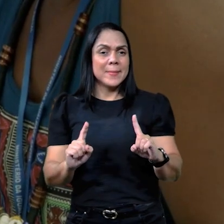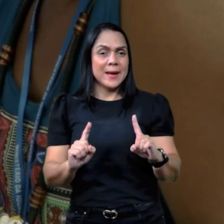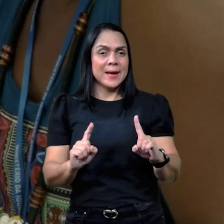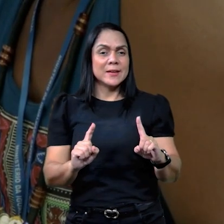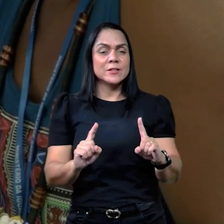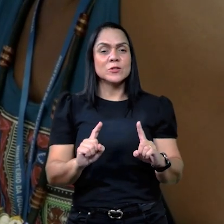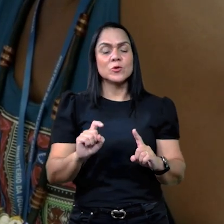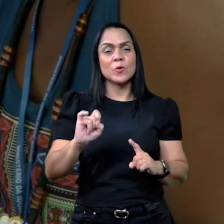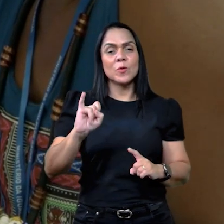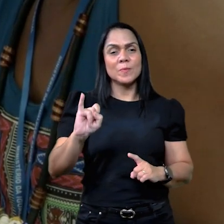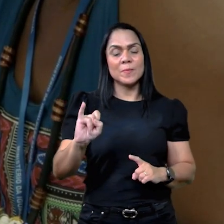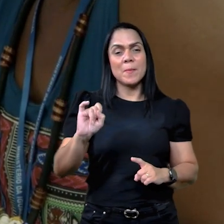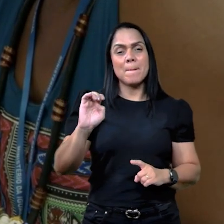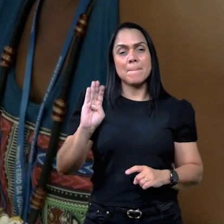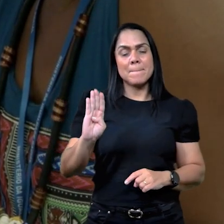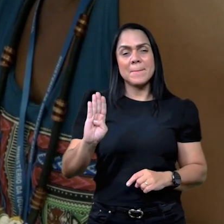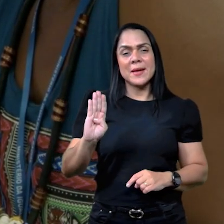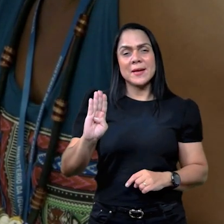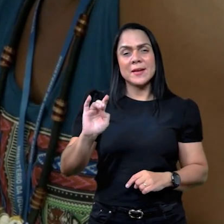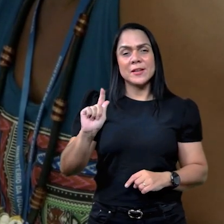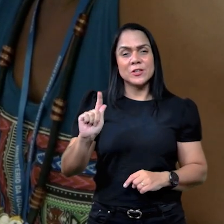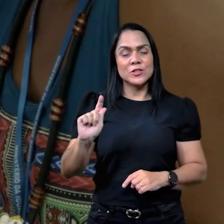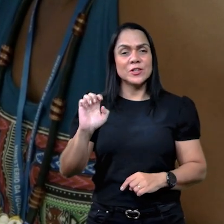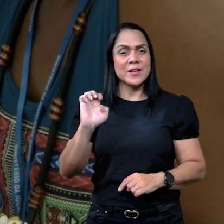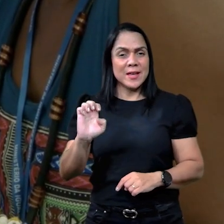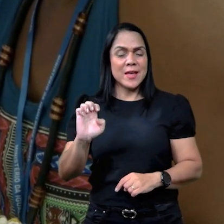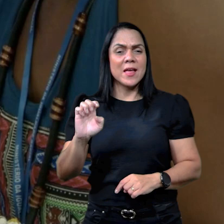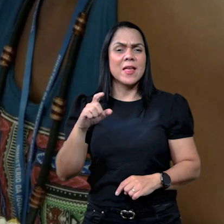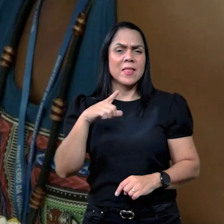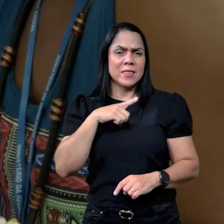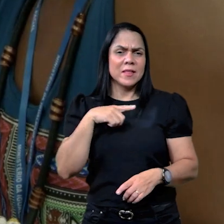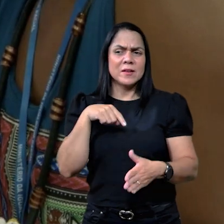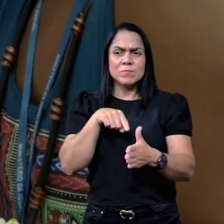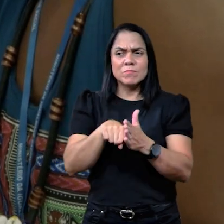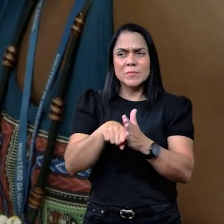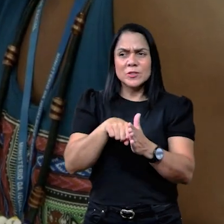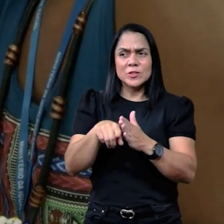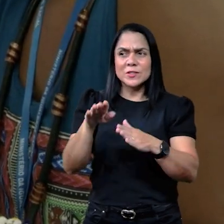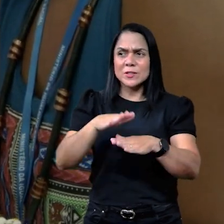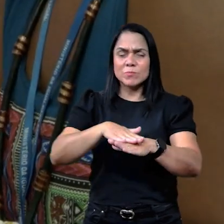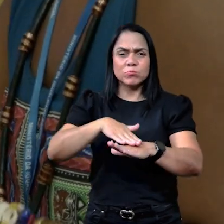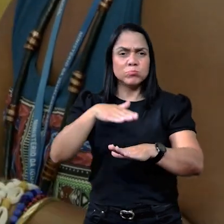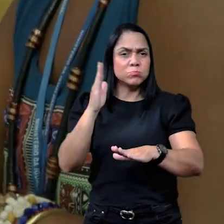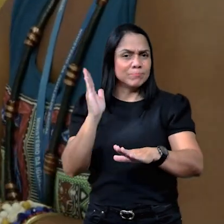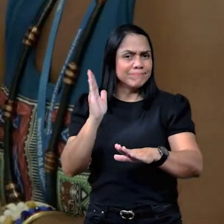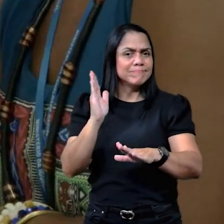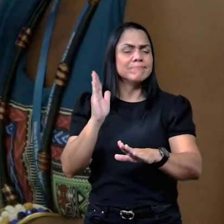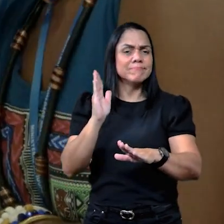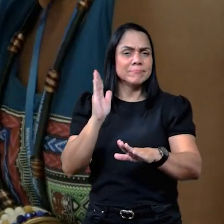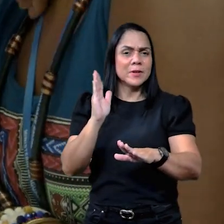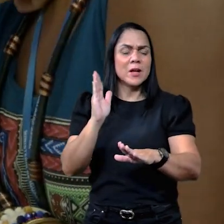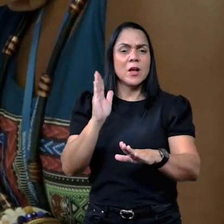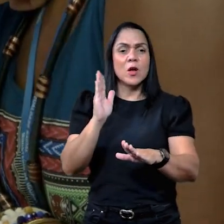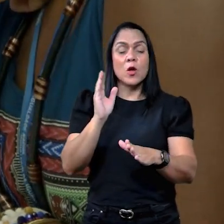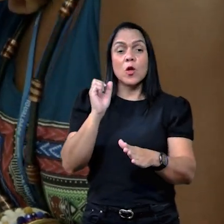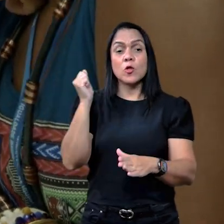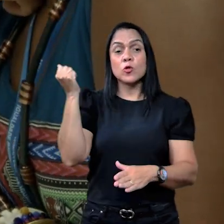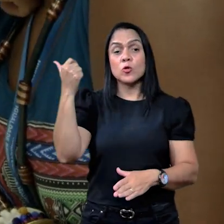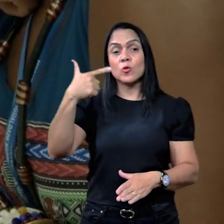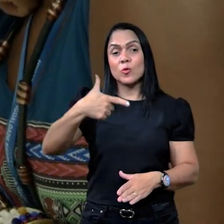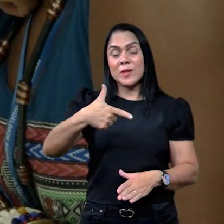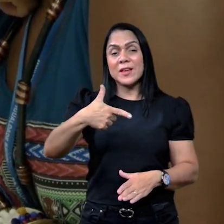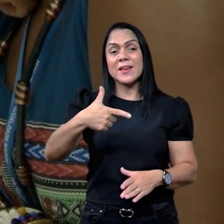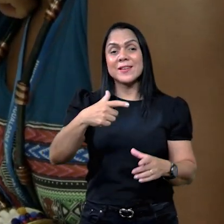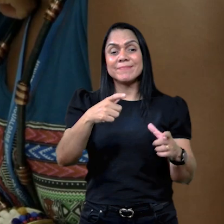Mas, de fato, o IBGE ele tem um número muito maior ainda do que oficialmente a